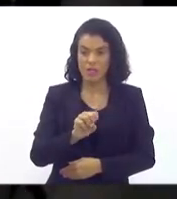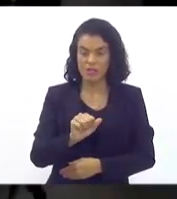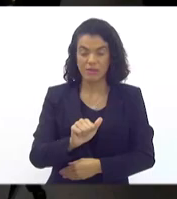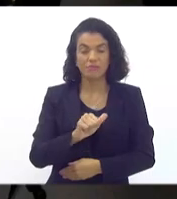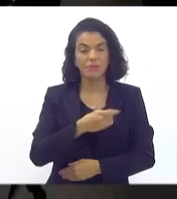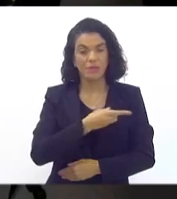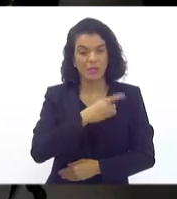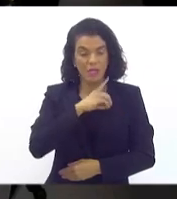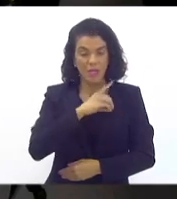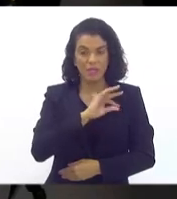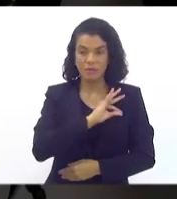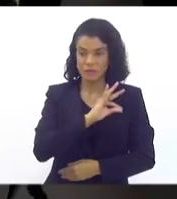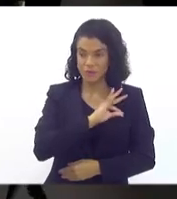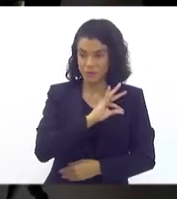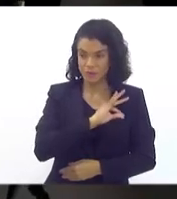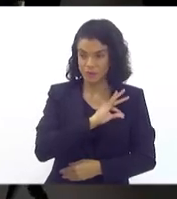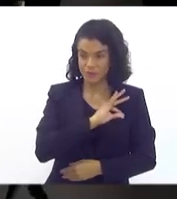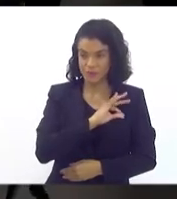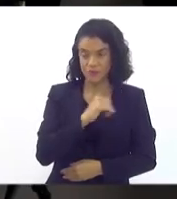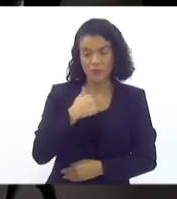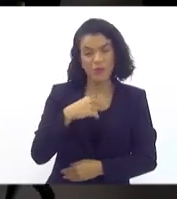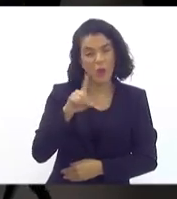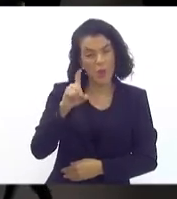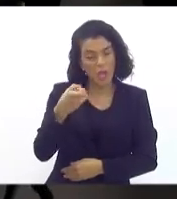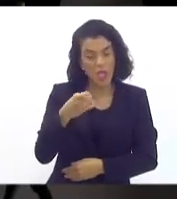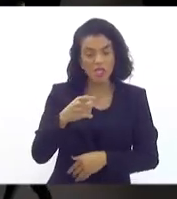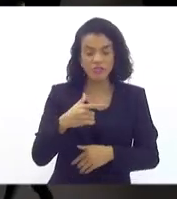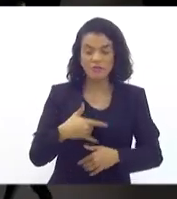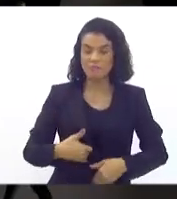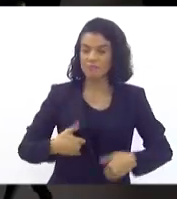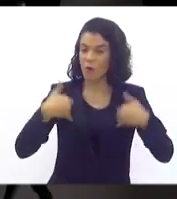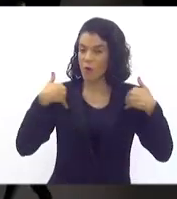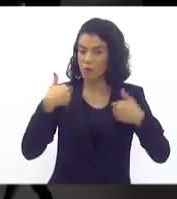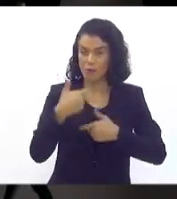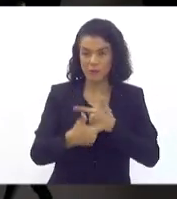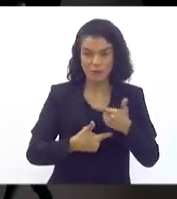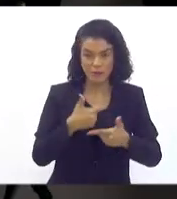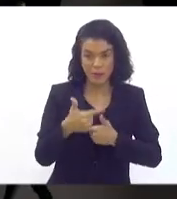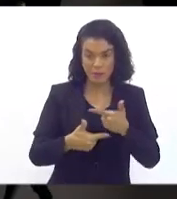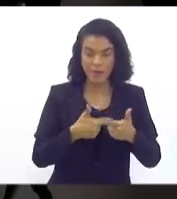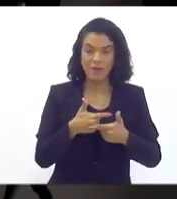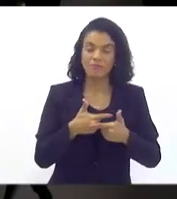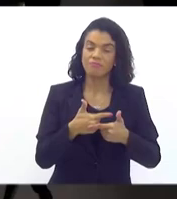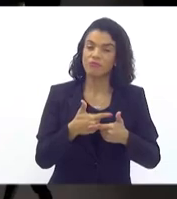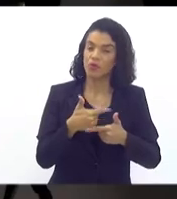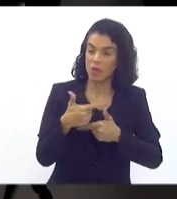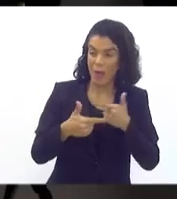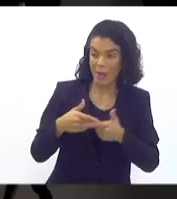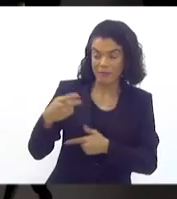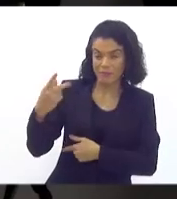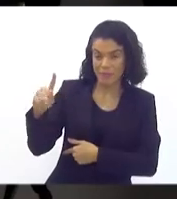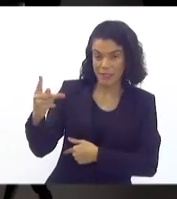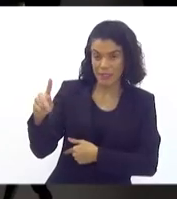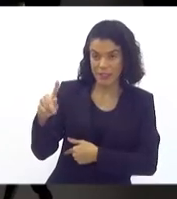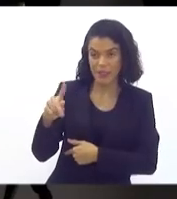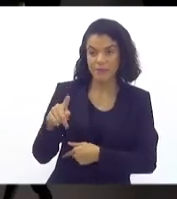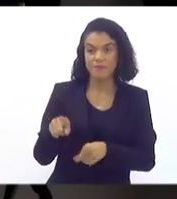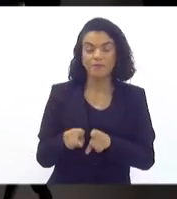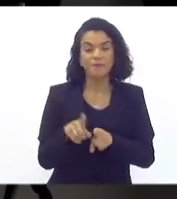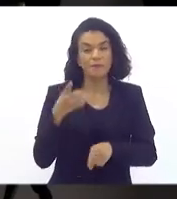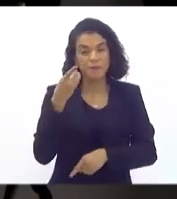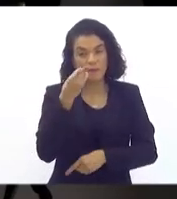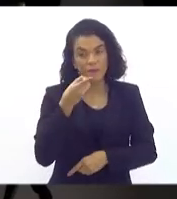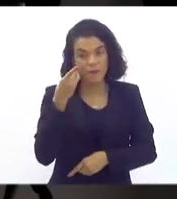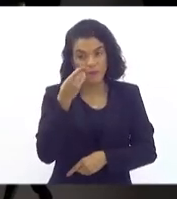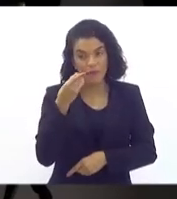também com quem eu tiver honra de trabalhar no início da carreira dele cumprimentar o